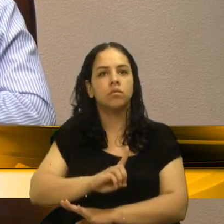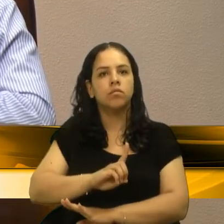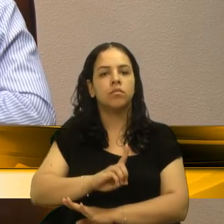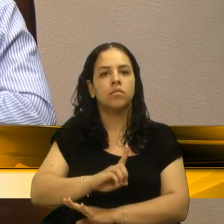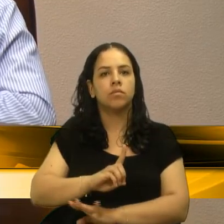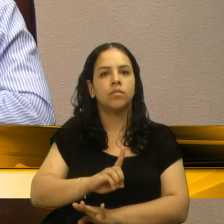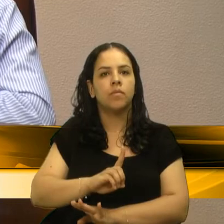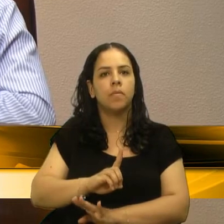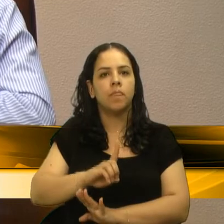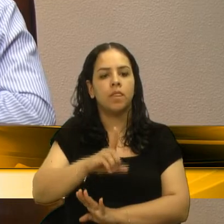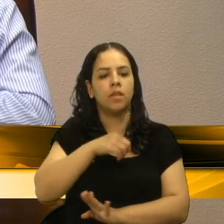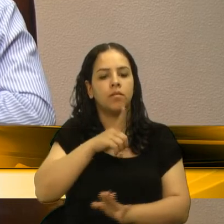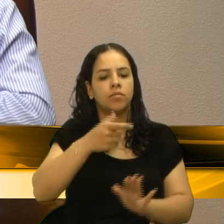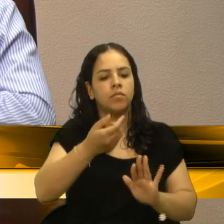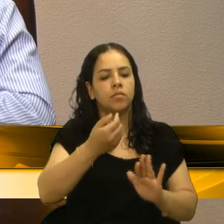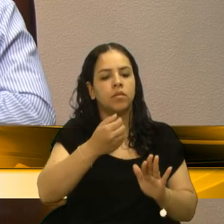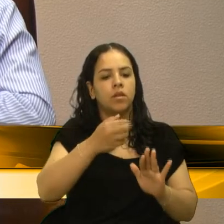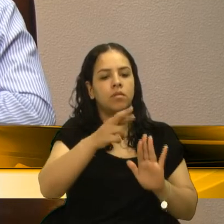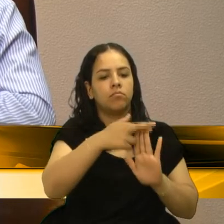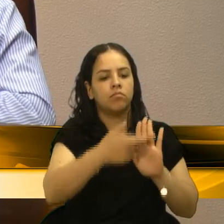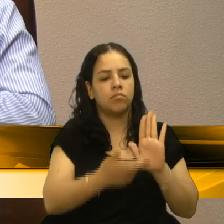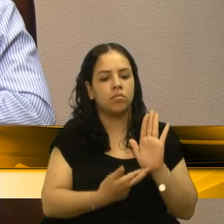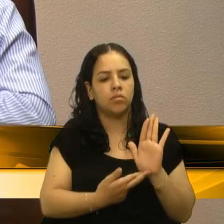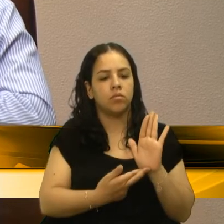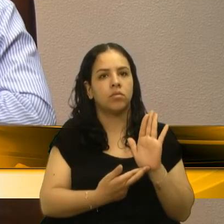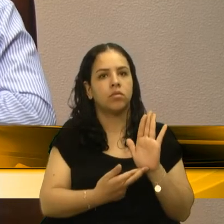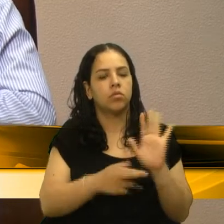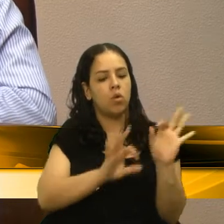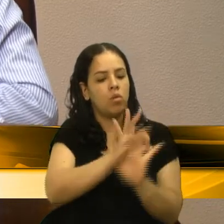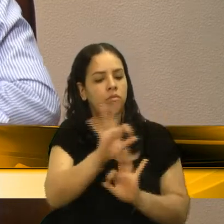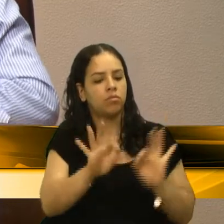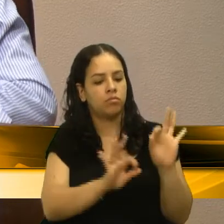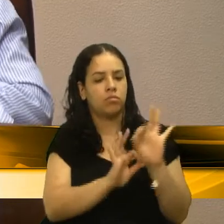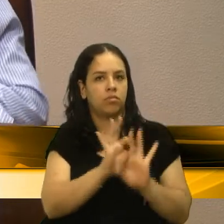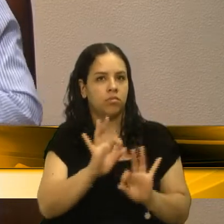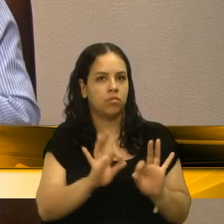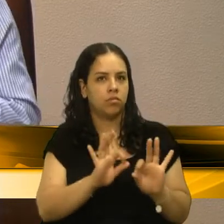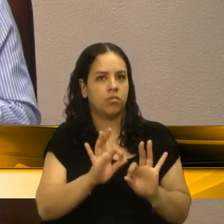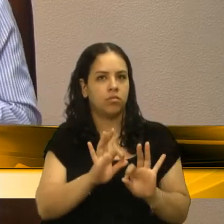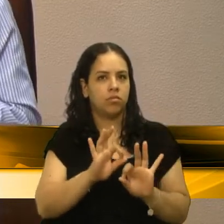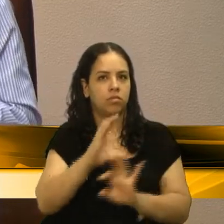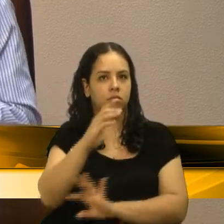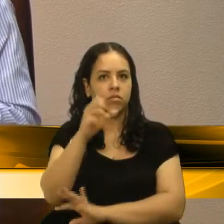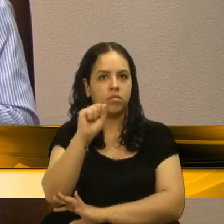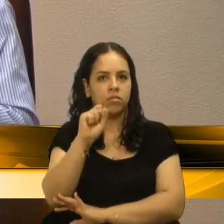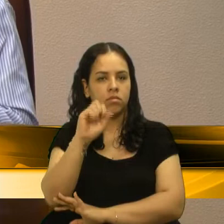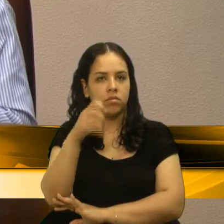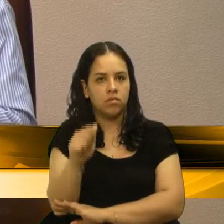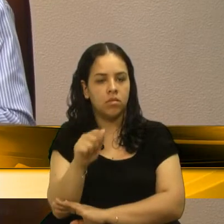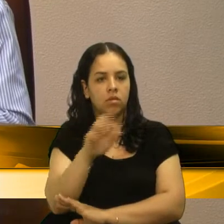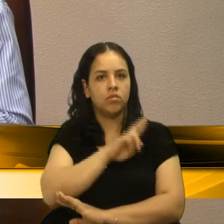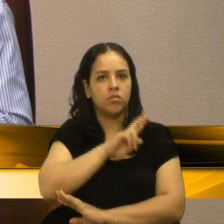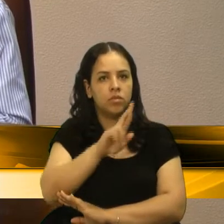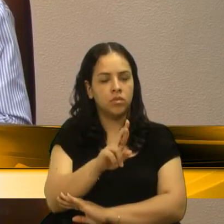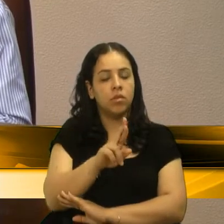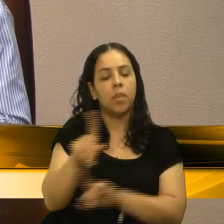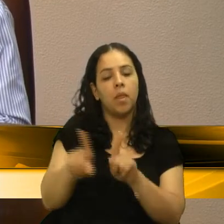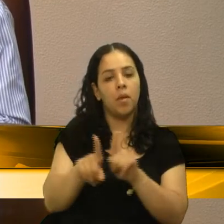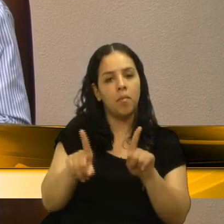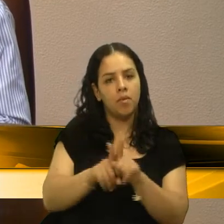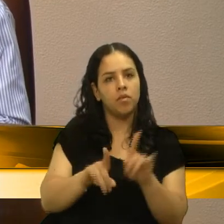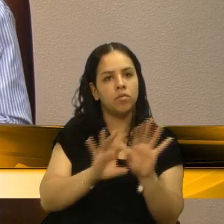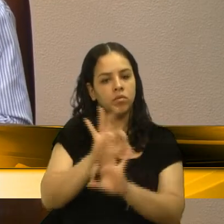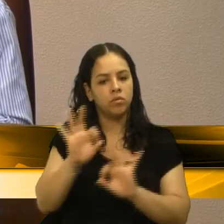Municipal, regular esse direito, não está cerceando, está regulando esse direito. Doutora Cássia. Doutora Geraldine, também em relação a regular